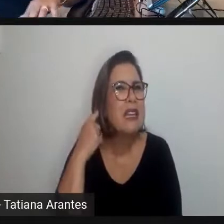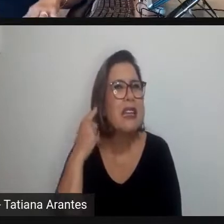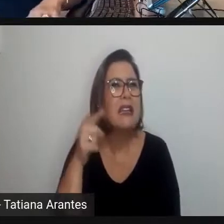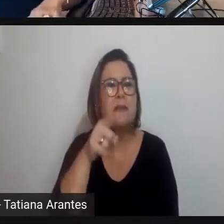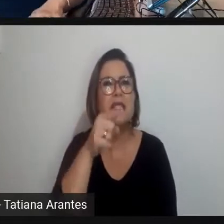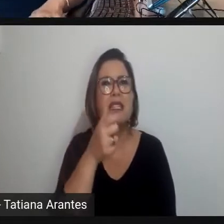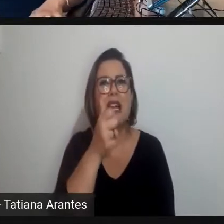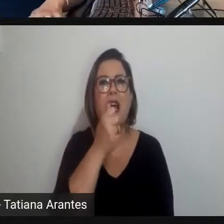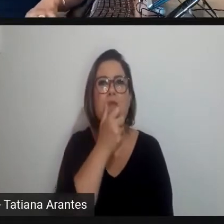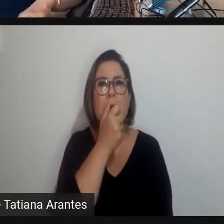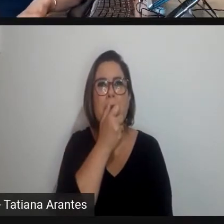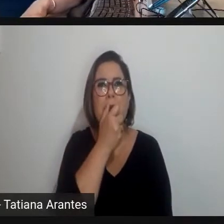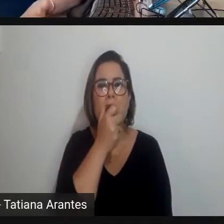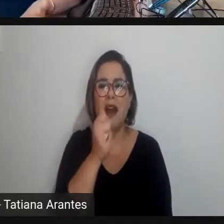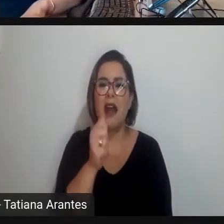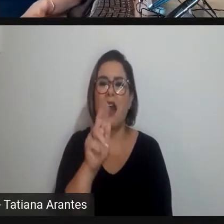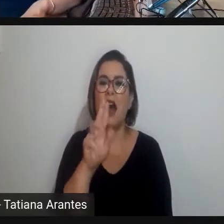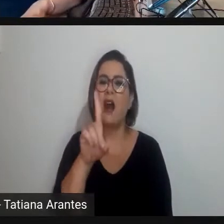só...